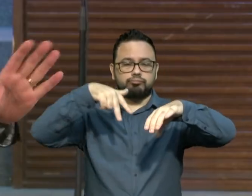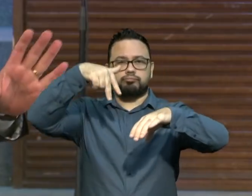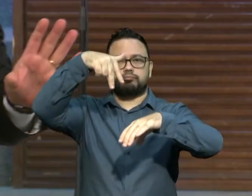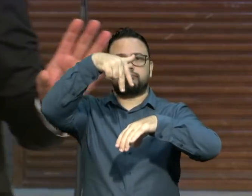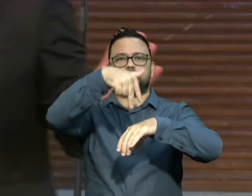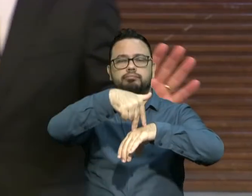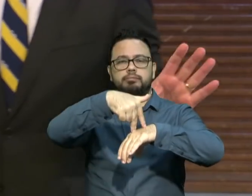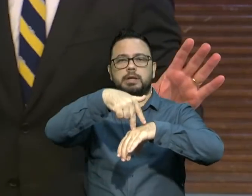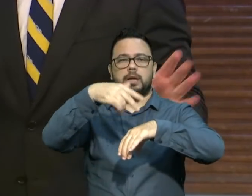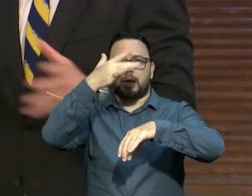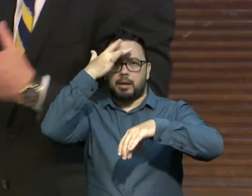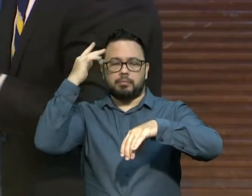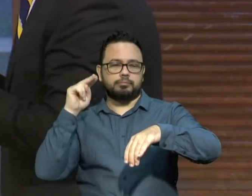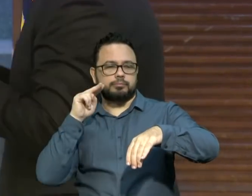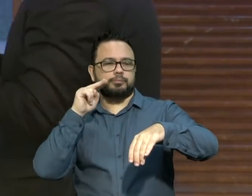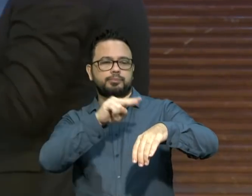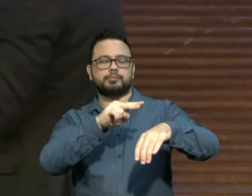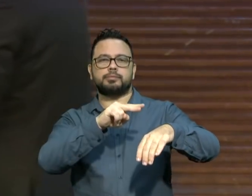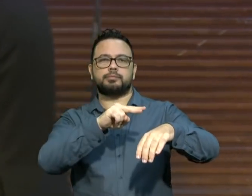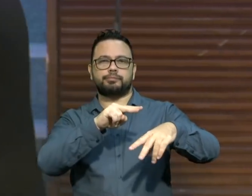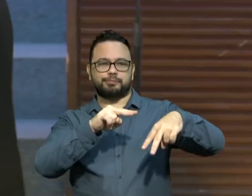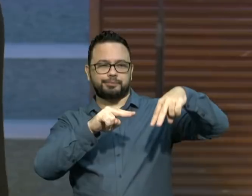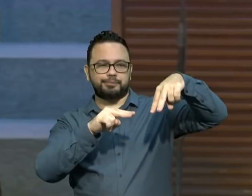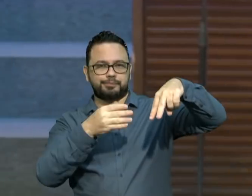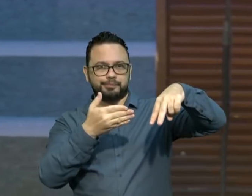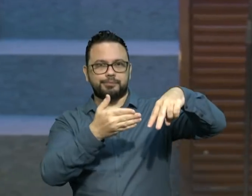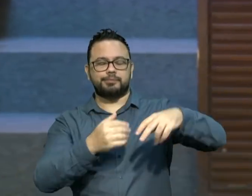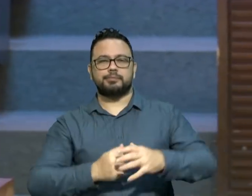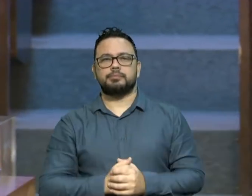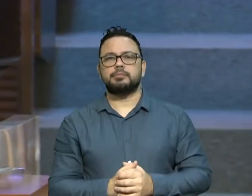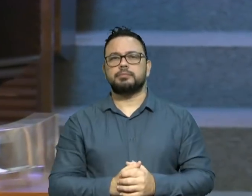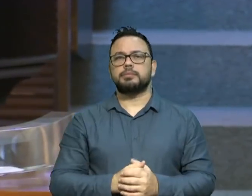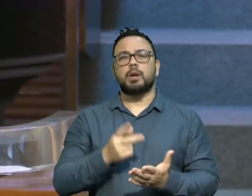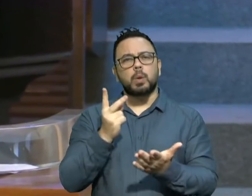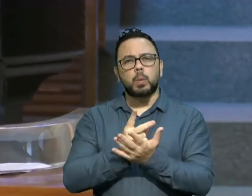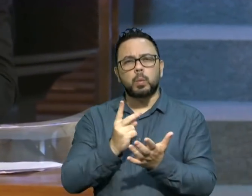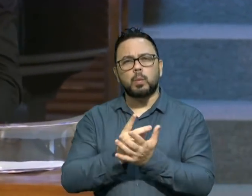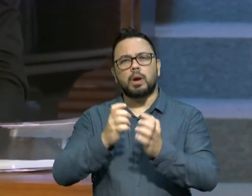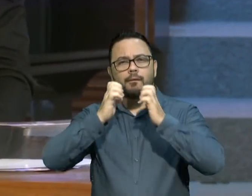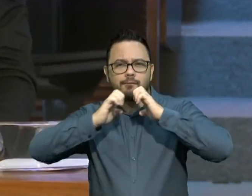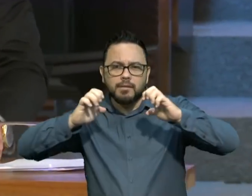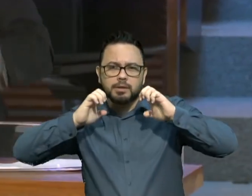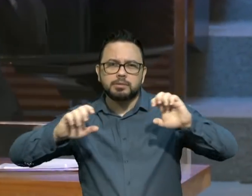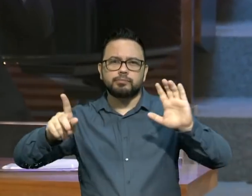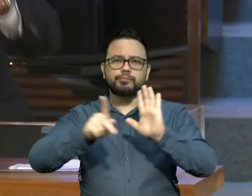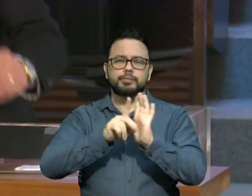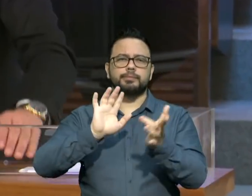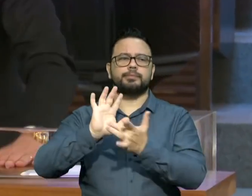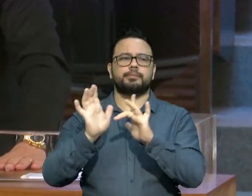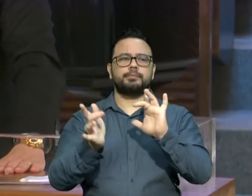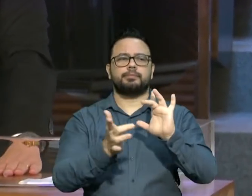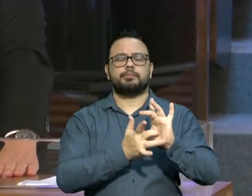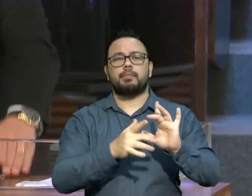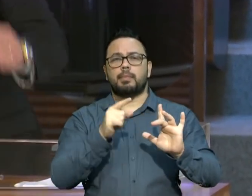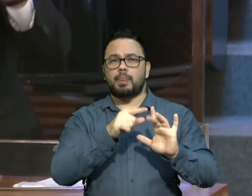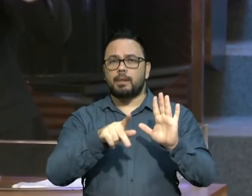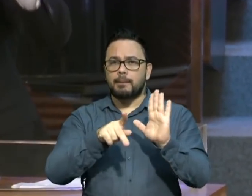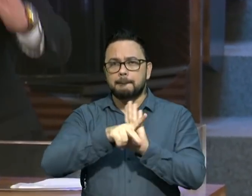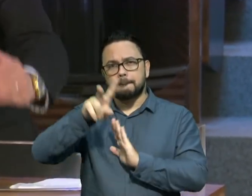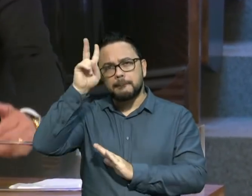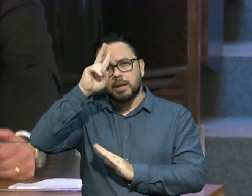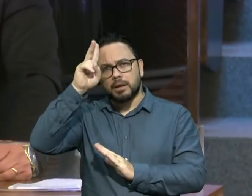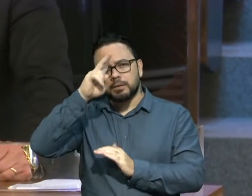que todos repetiam e se o evangelho de Jesus Cristo e continua sendo o evangelho de Jesus Cristo Esses são os fatos históricos